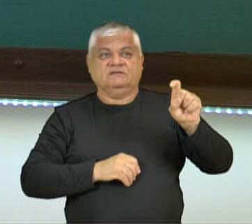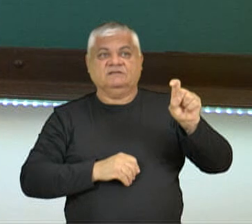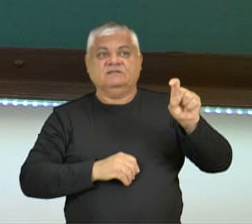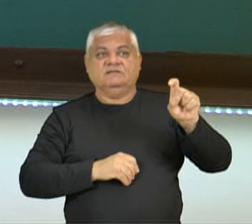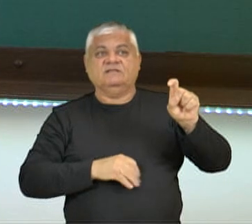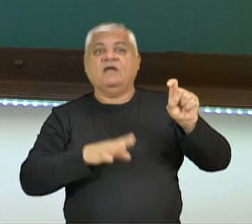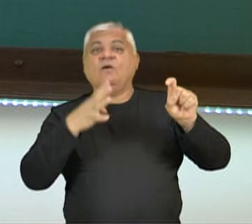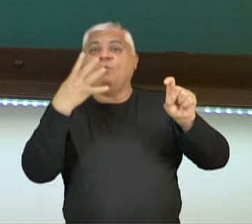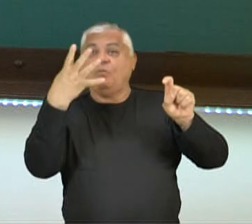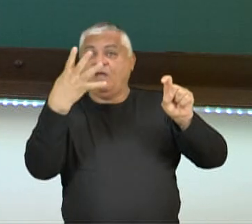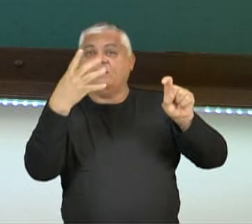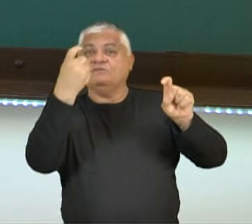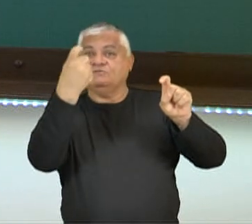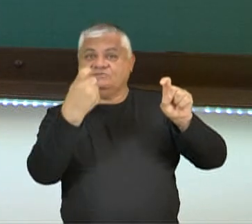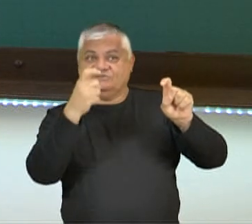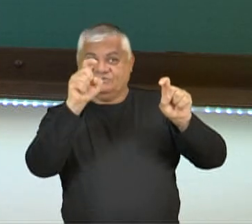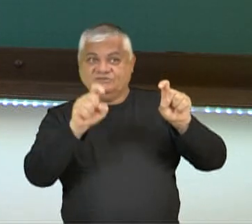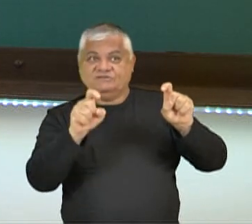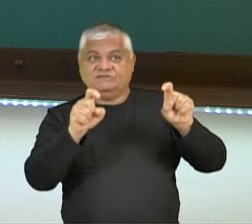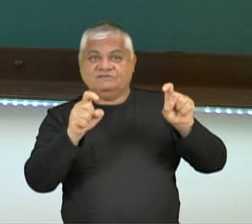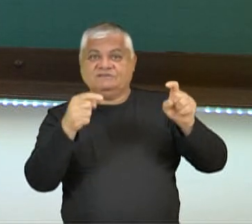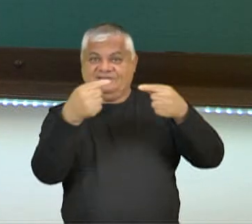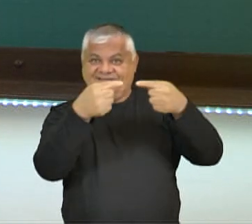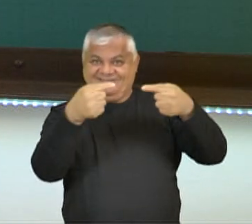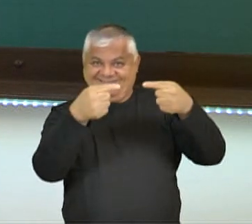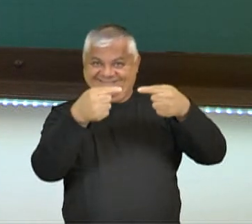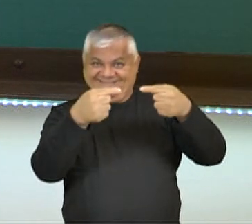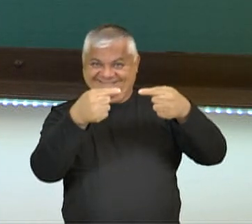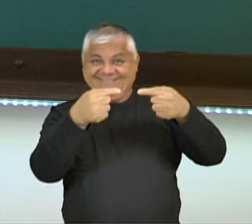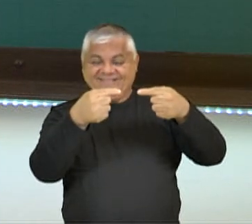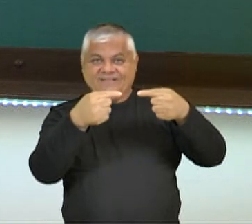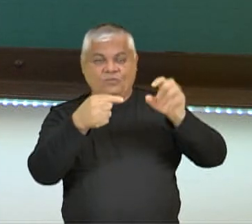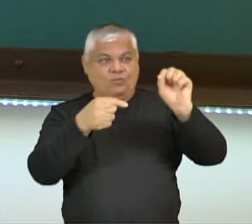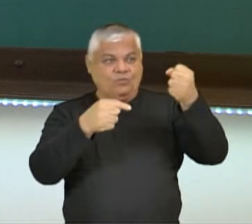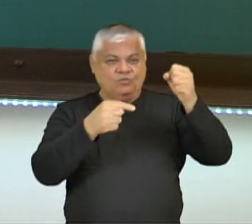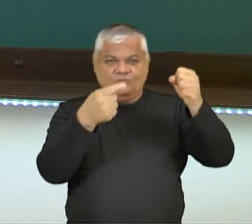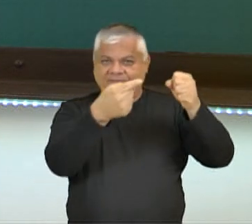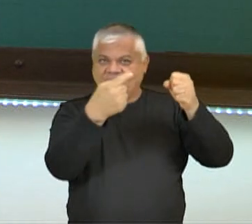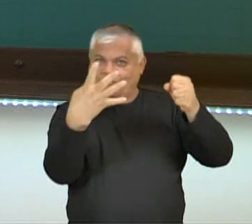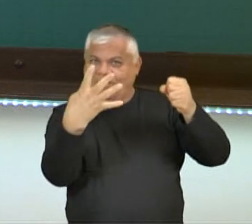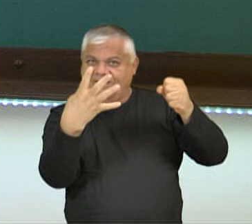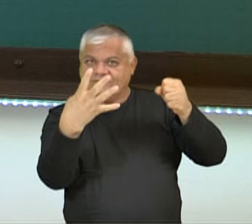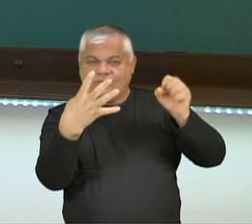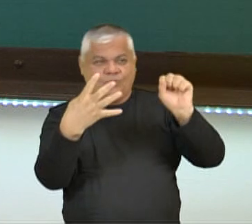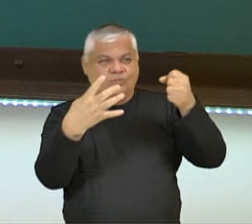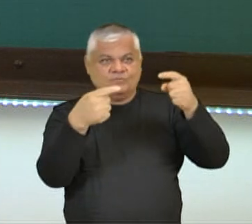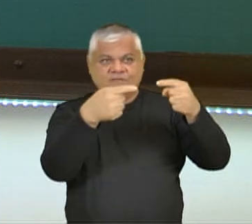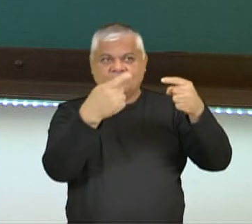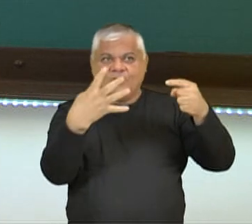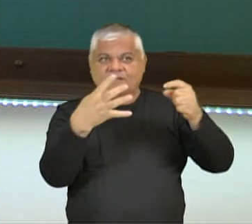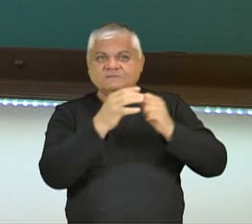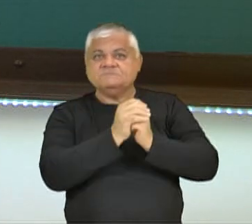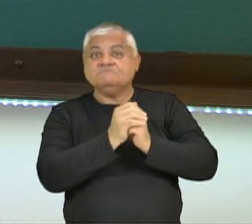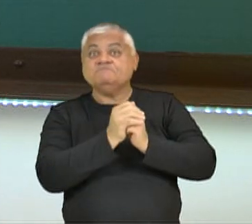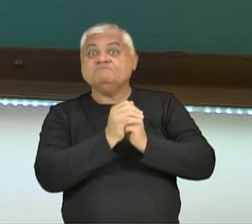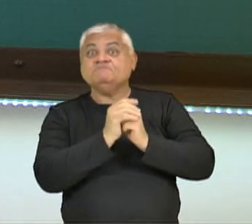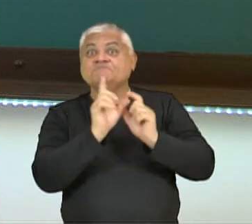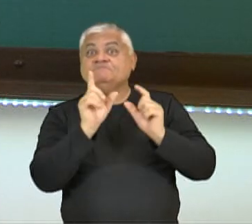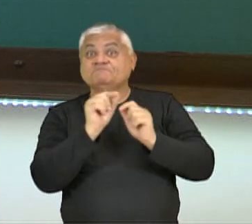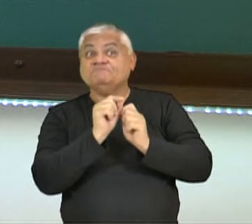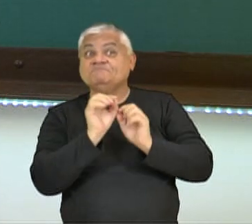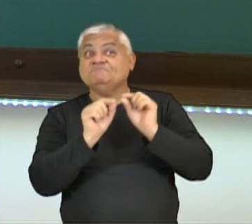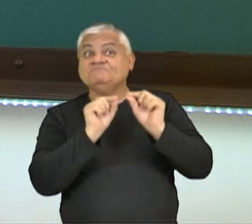trazer esse 4x que está somando do outro lado, diminuindo. Sim, ele está somando. Esse menos aqui é do 10, tá